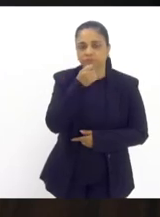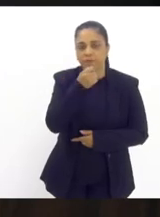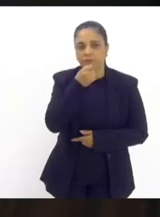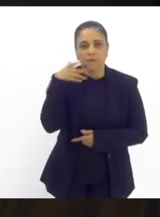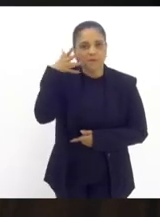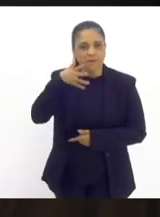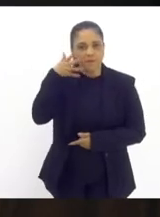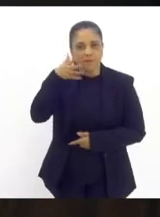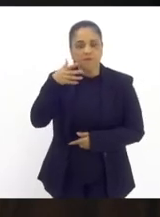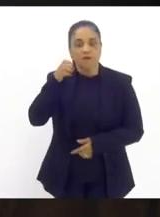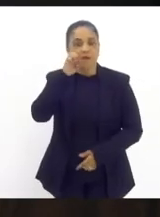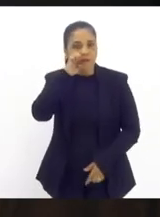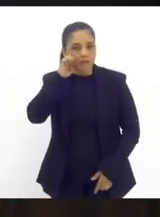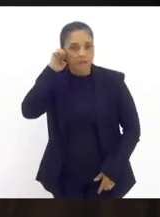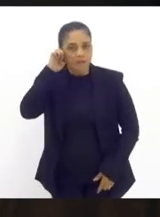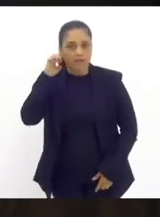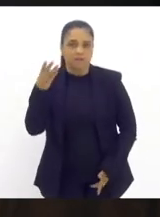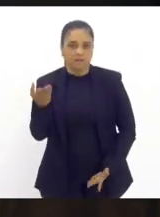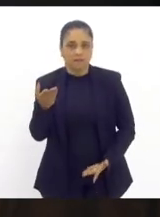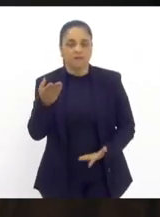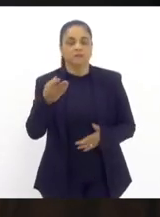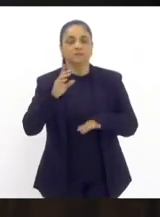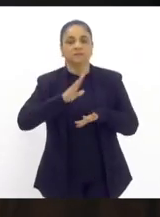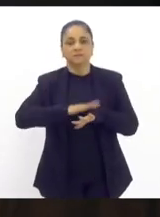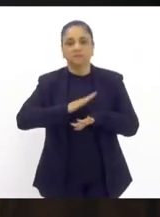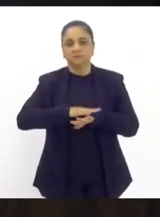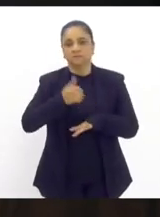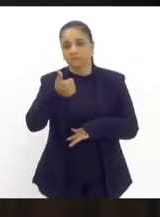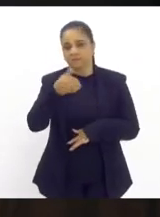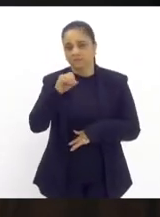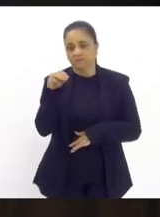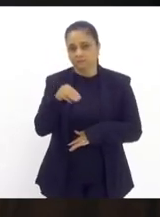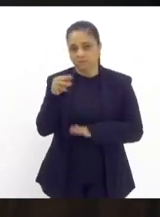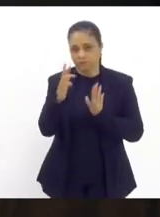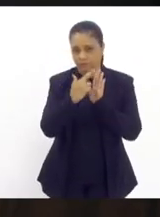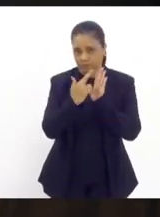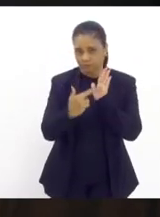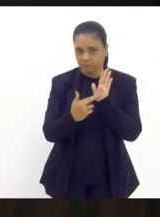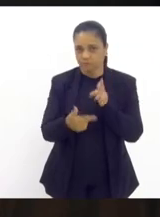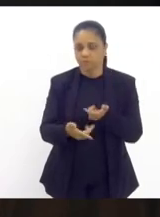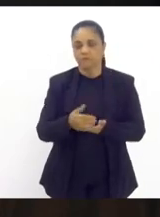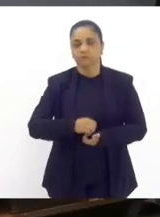Érica de 10 minutos no tempo regimental